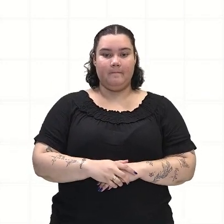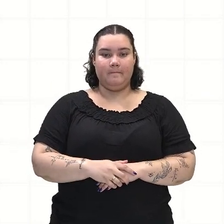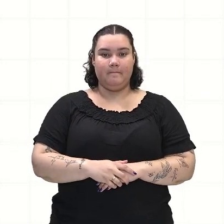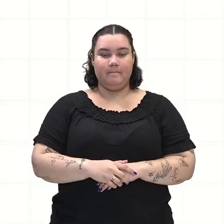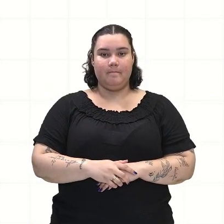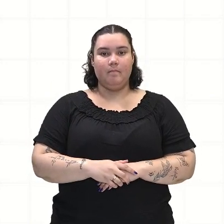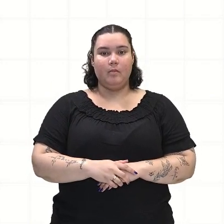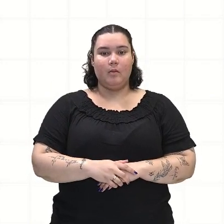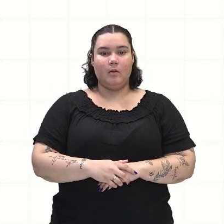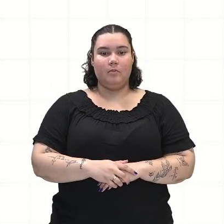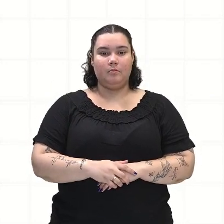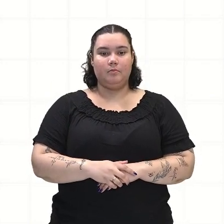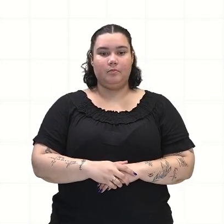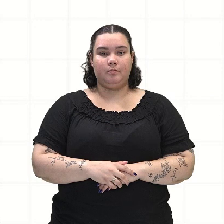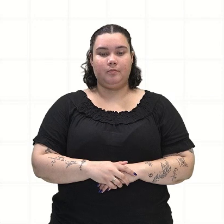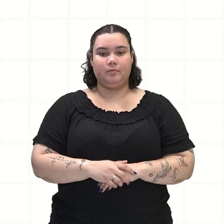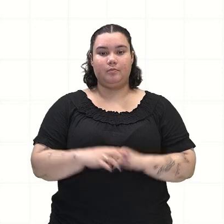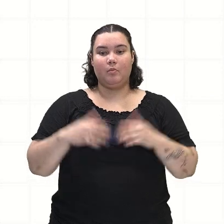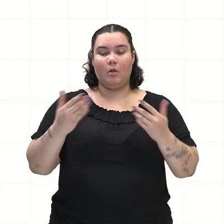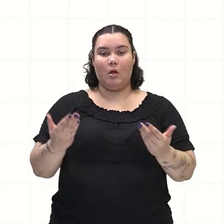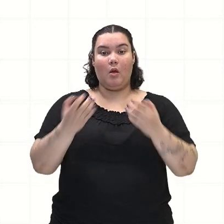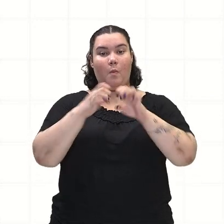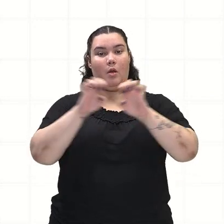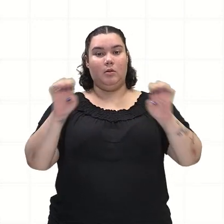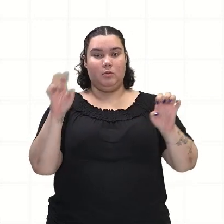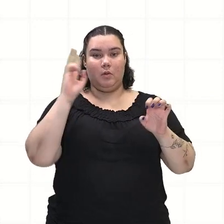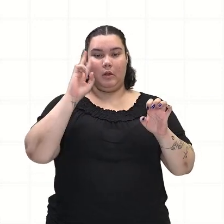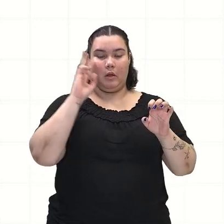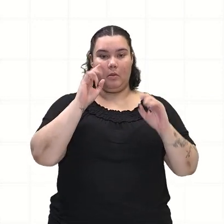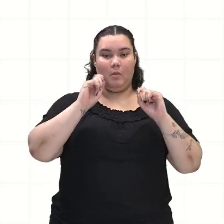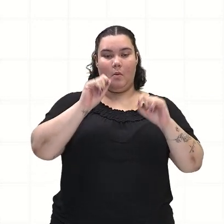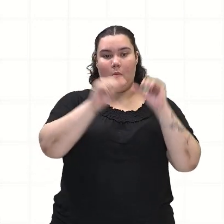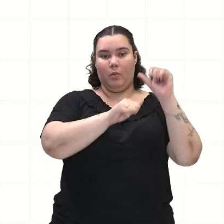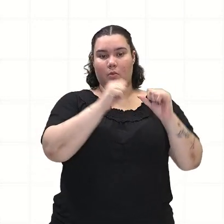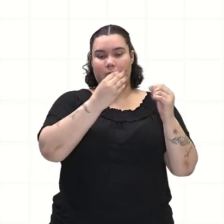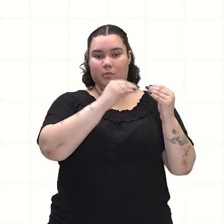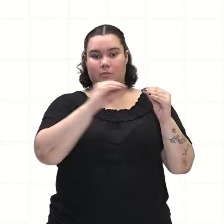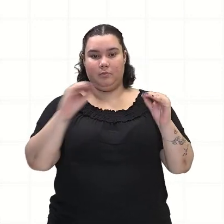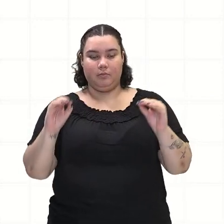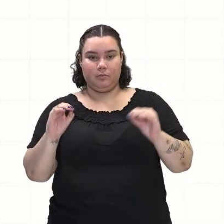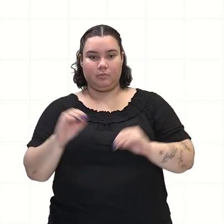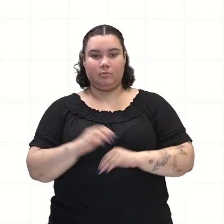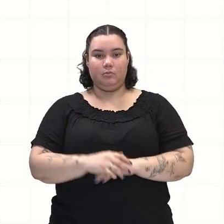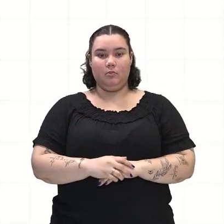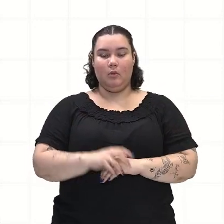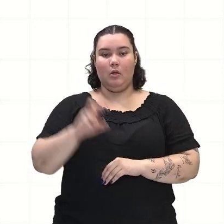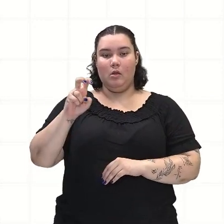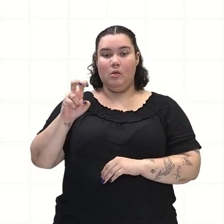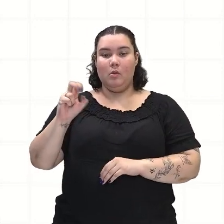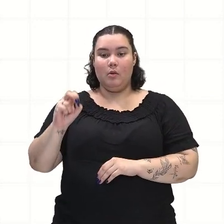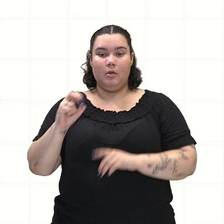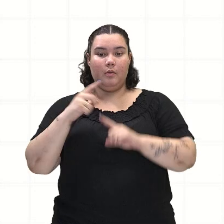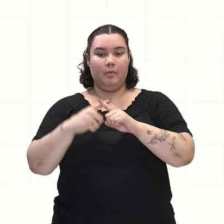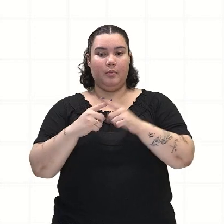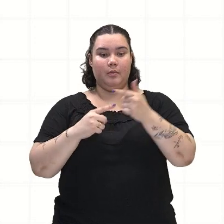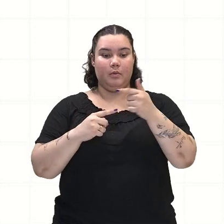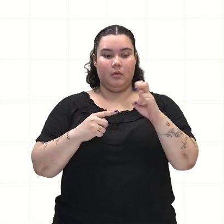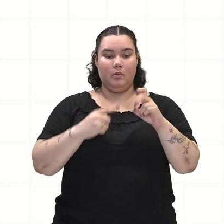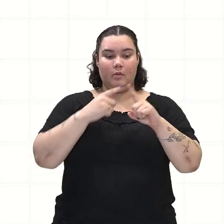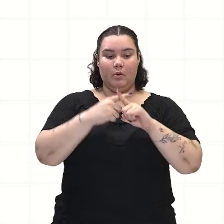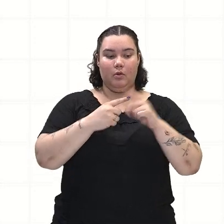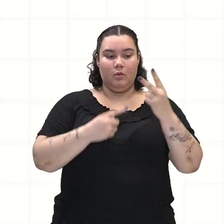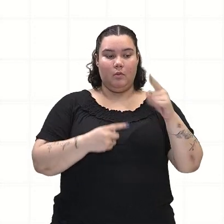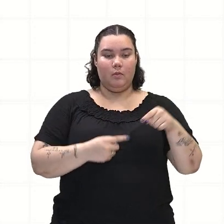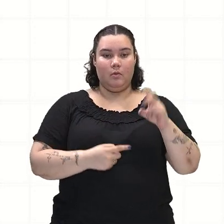altura. Então, substituindo os valores, vamos ter que 50 vezes 25 vezes